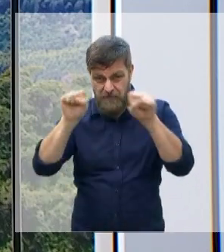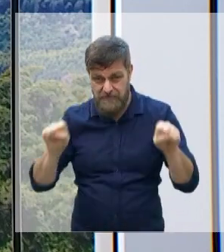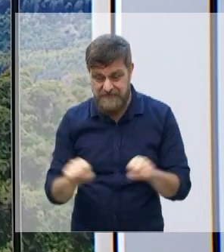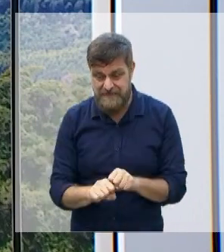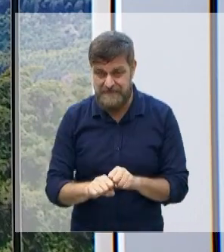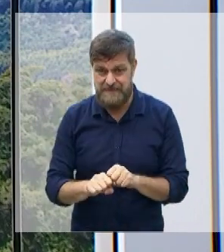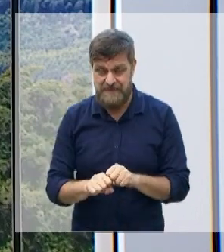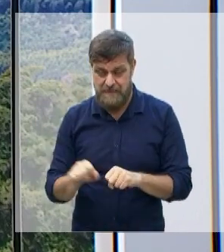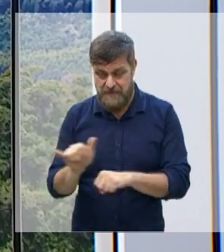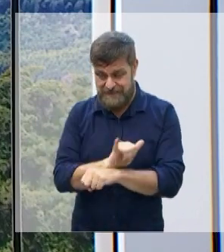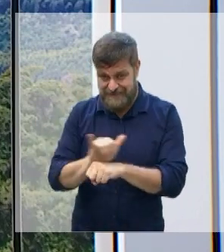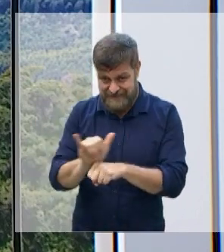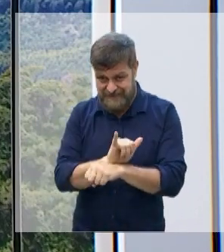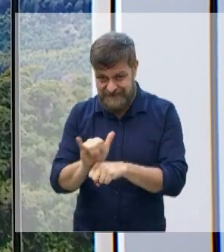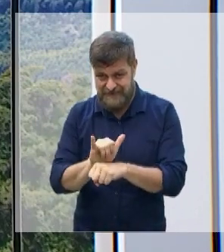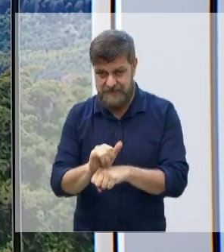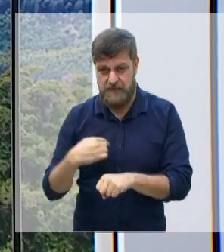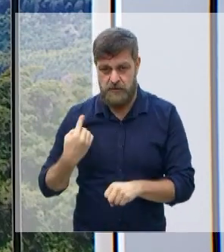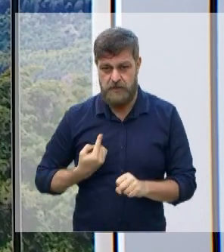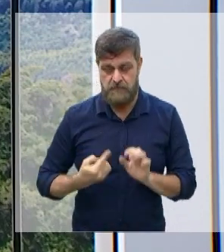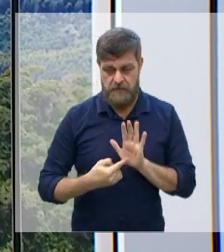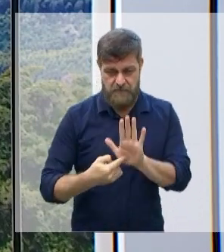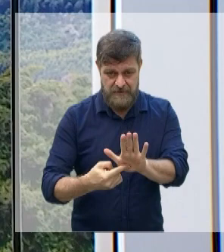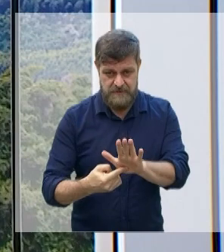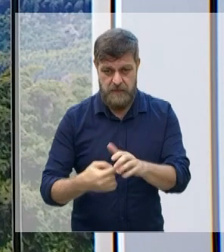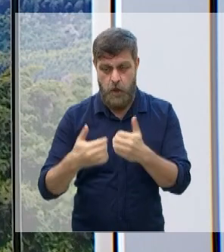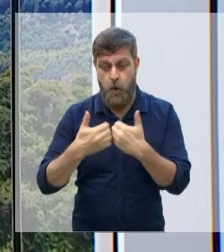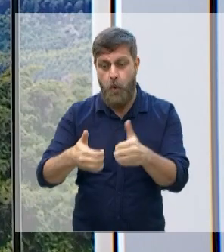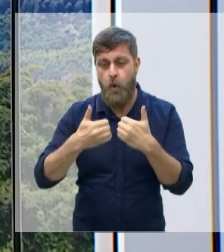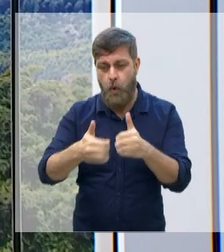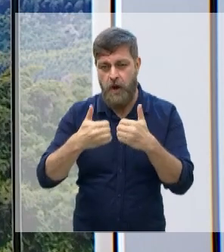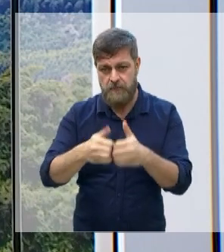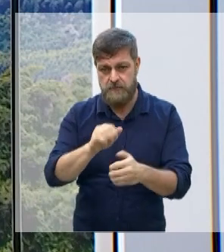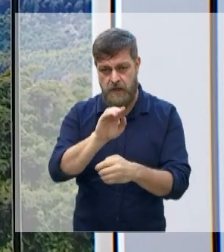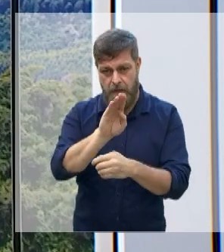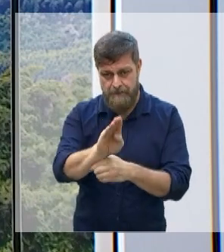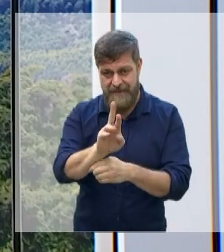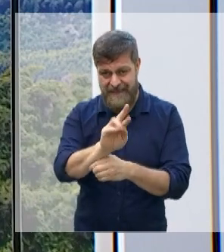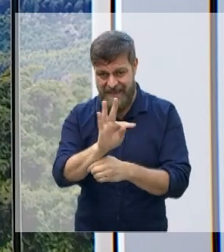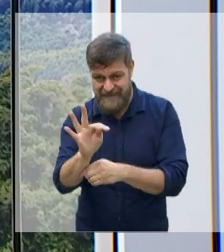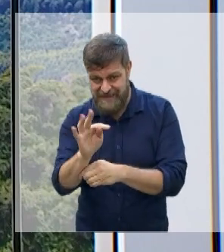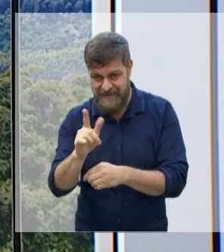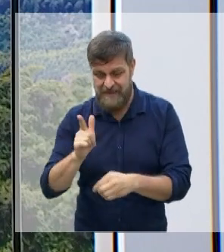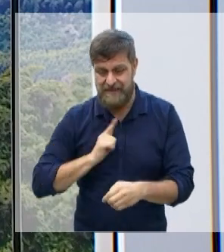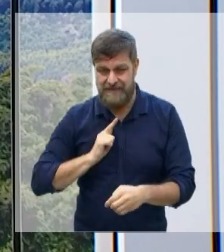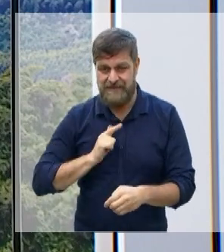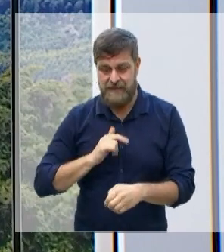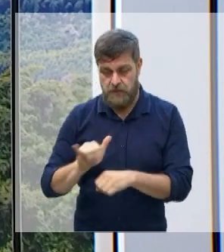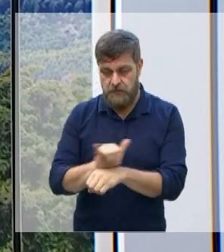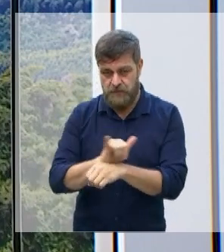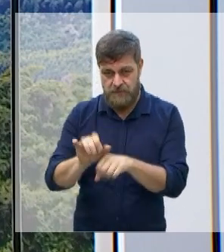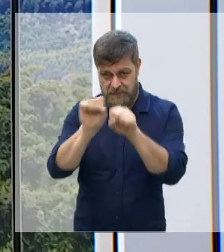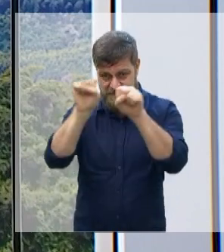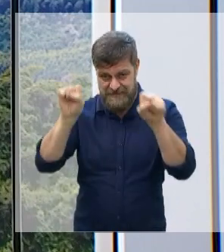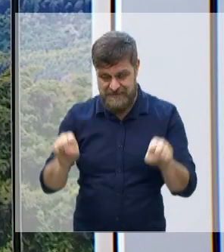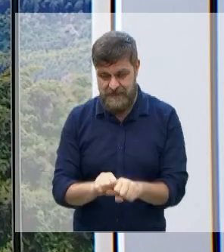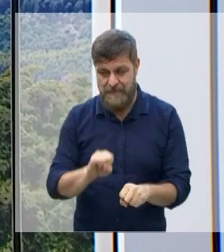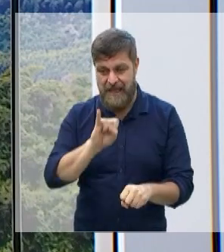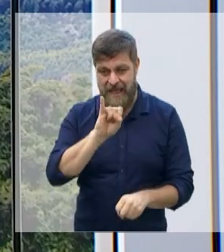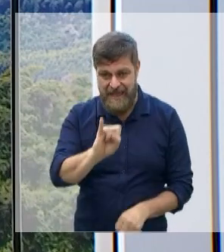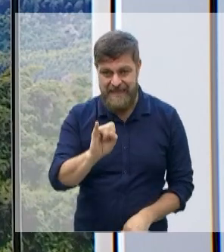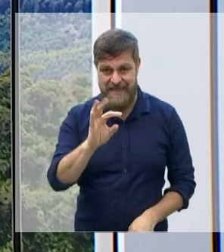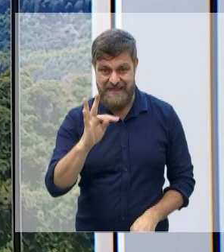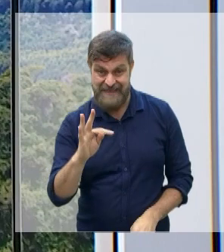inteligência que a gente nós vamos dotar os ônibus brt no sistema de inteligência de transporte que chama de itu é se